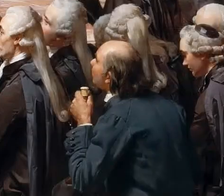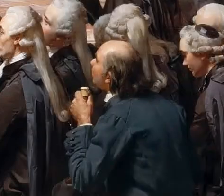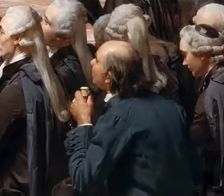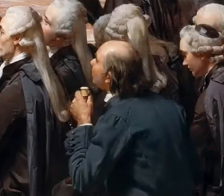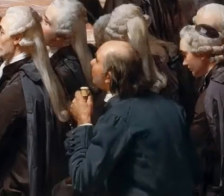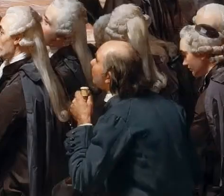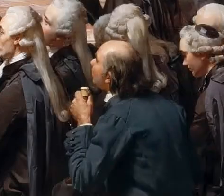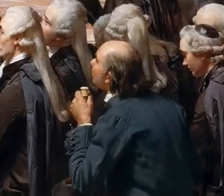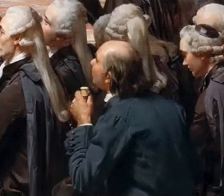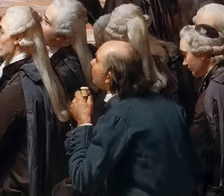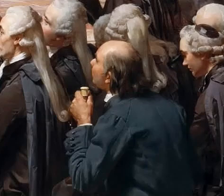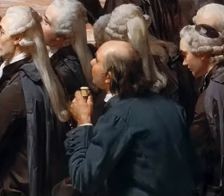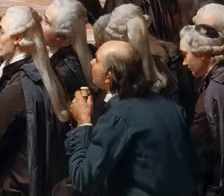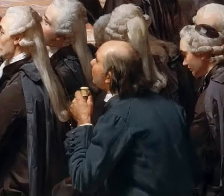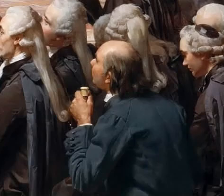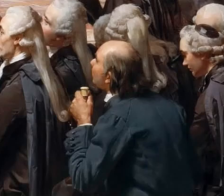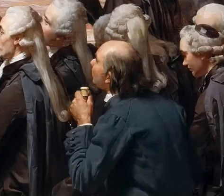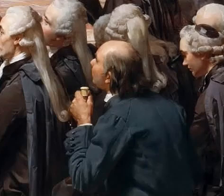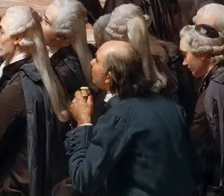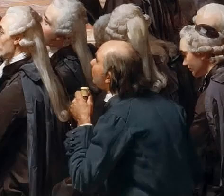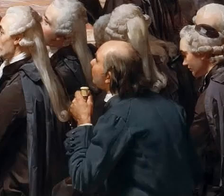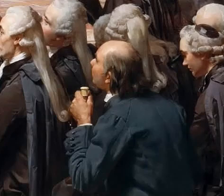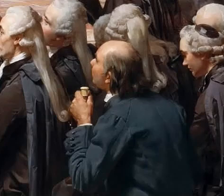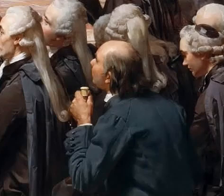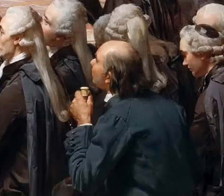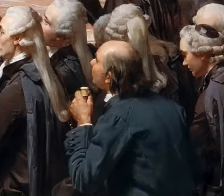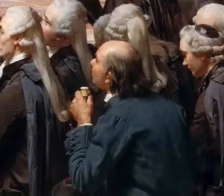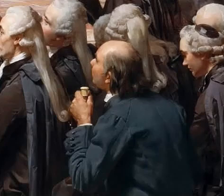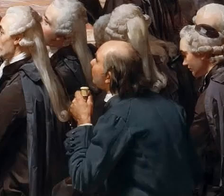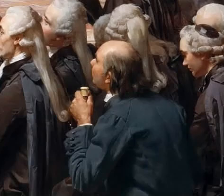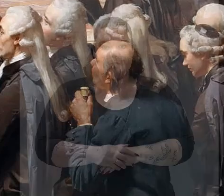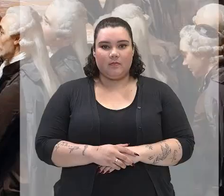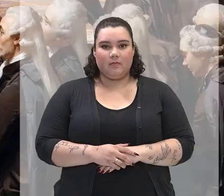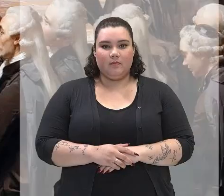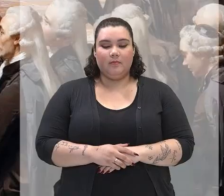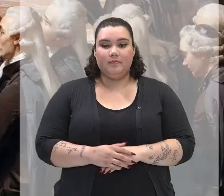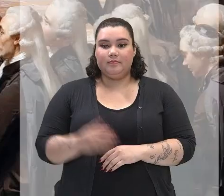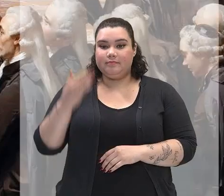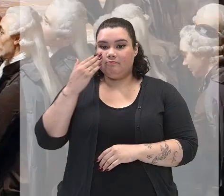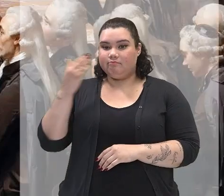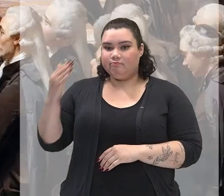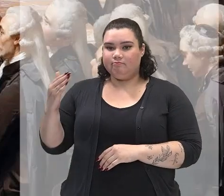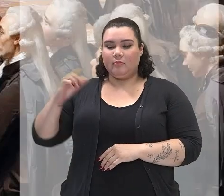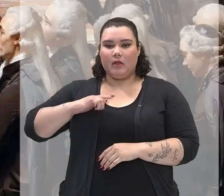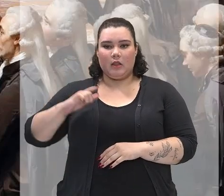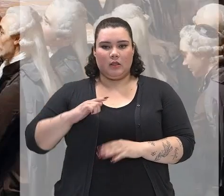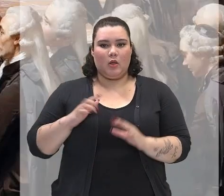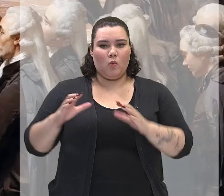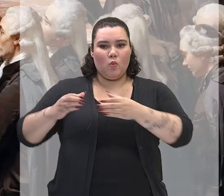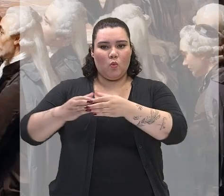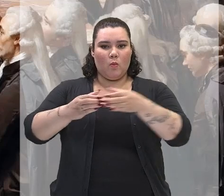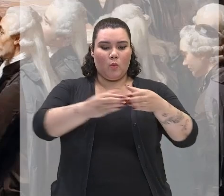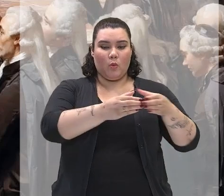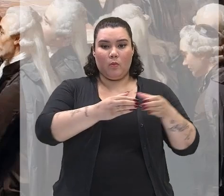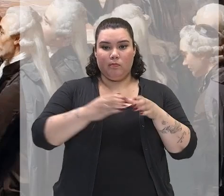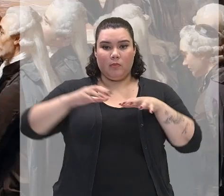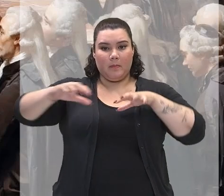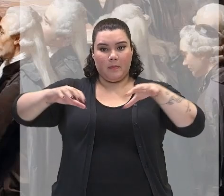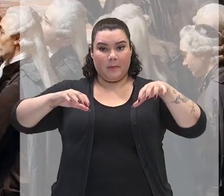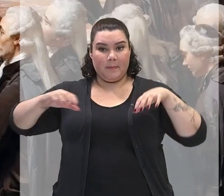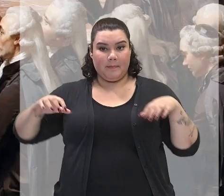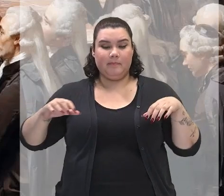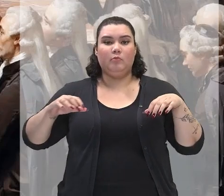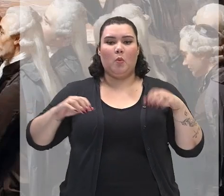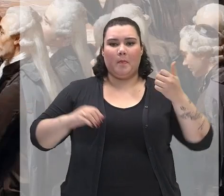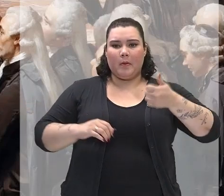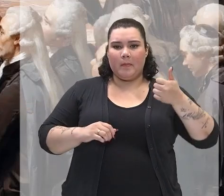de vermelho aqui embaixo, aqui nós temos o clero, e para cá, para esse lado aqui embaixo, aqui, ó, de preto, nós temos quem? O terceiro